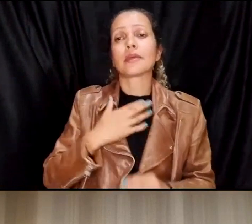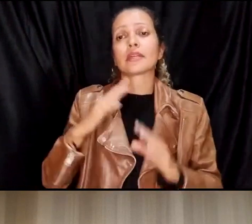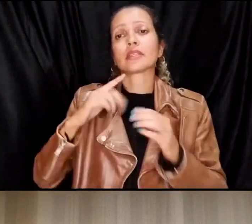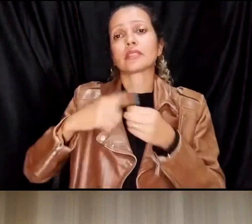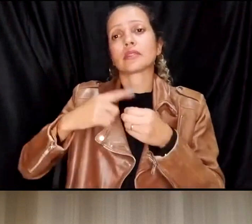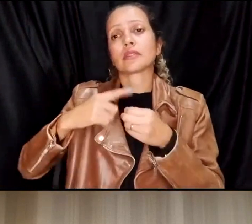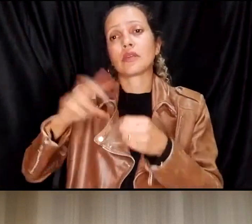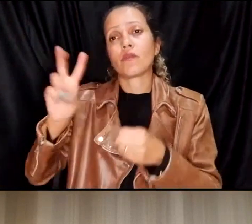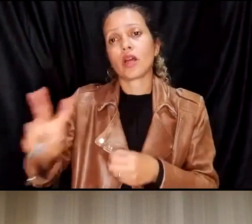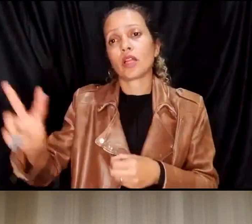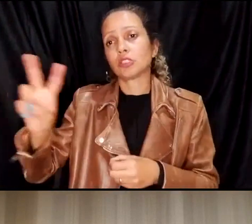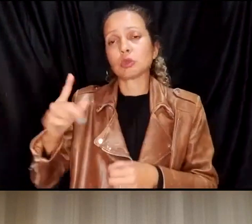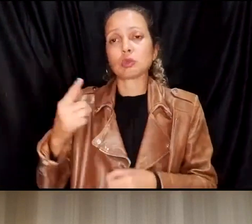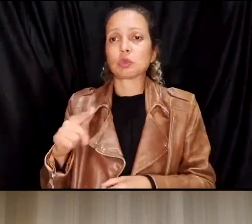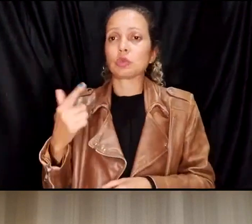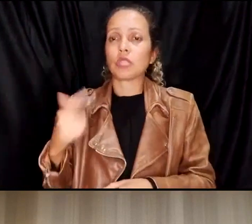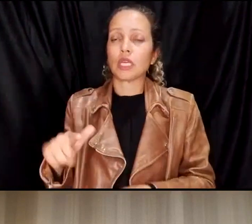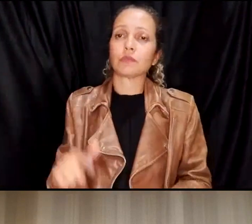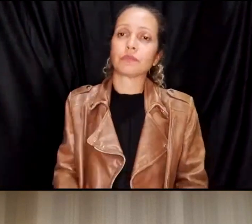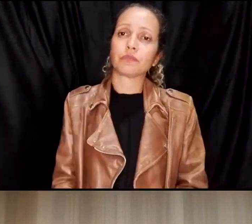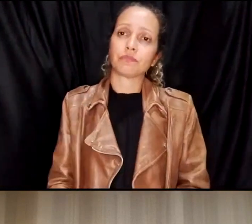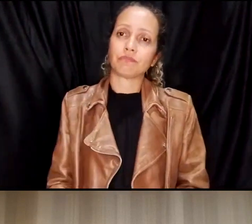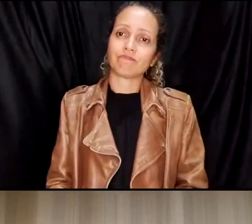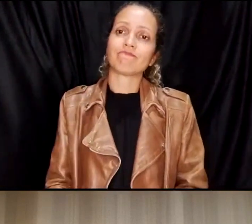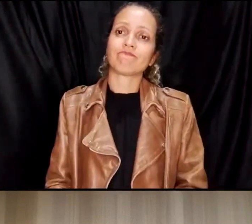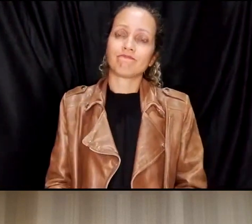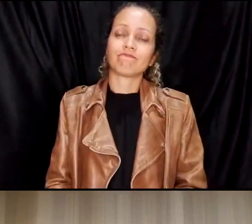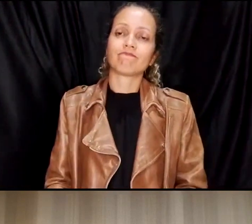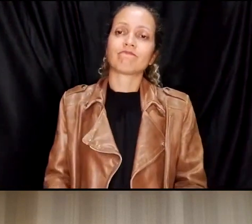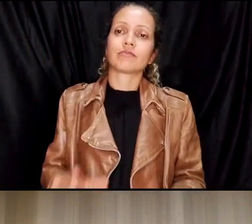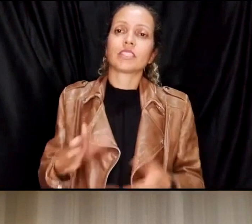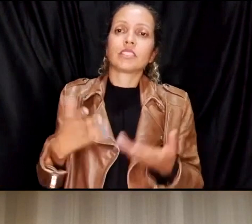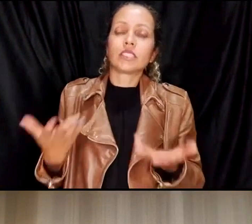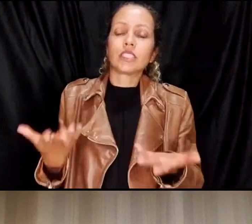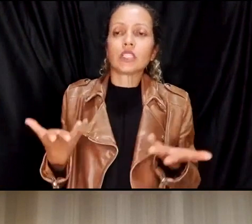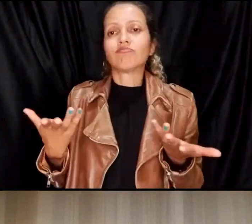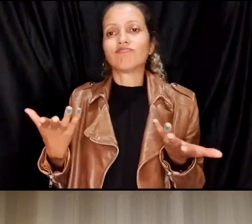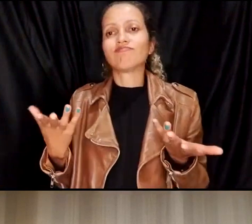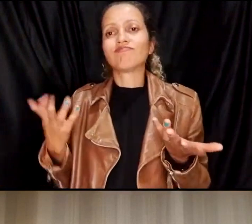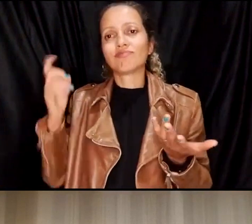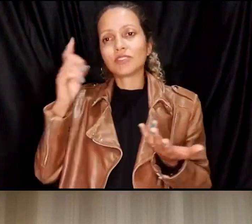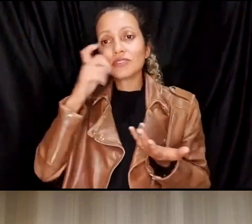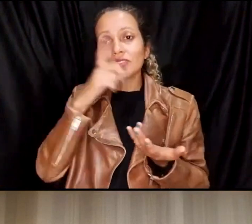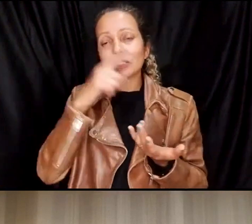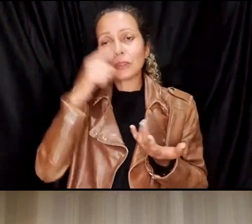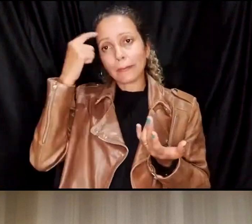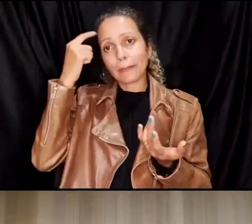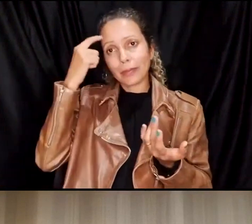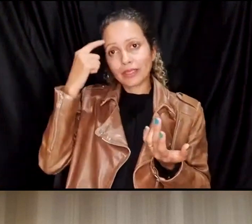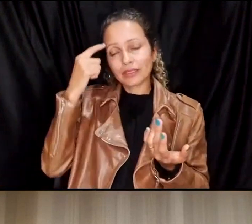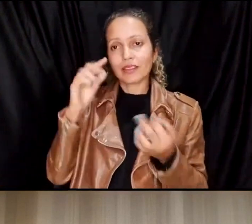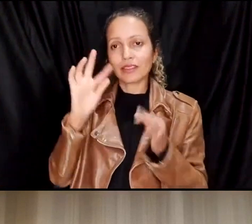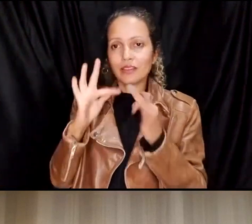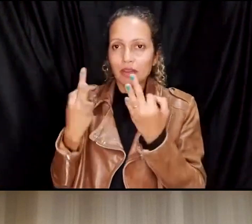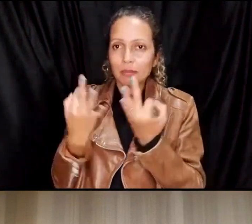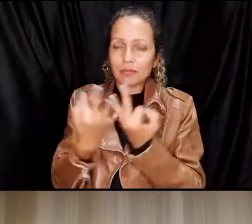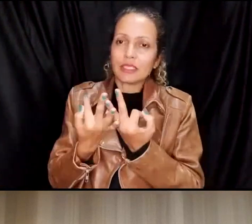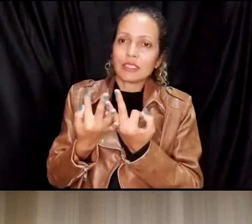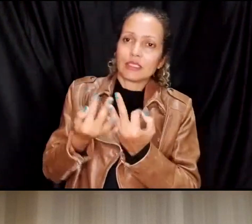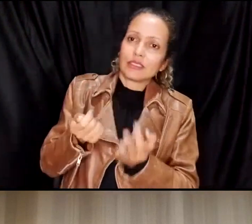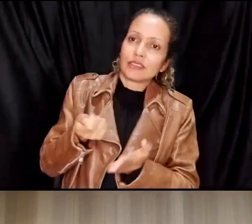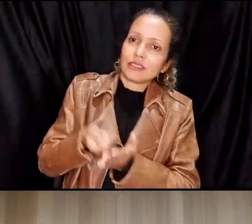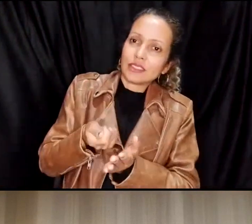quando a família vai. Então, assim, a família deveria aprender livros. Toda a família.